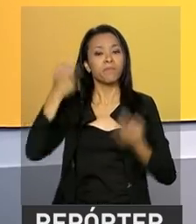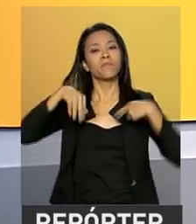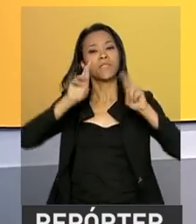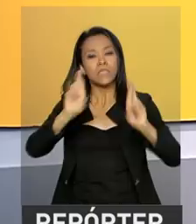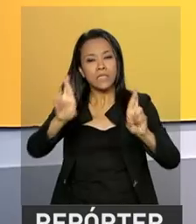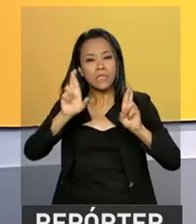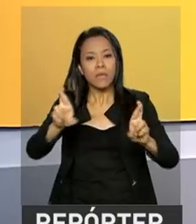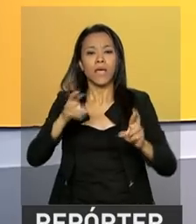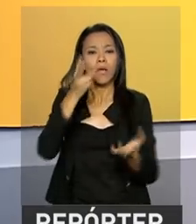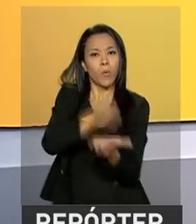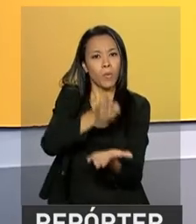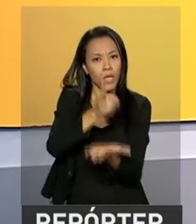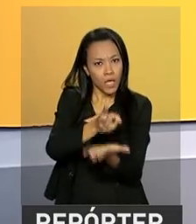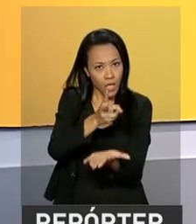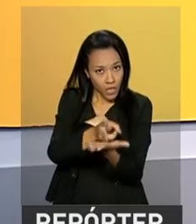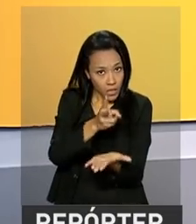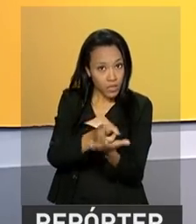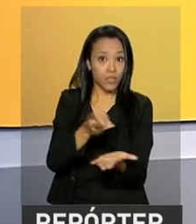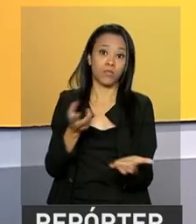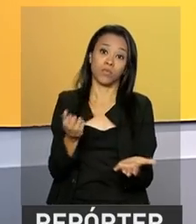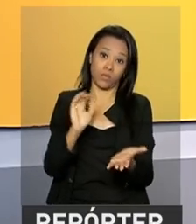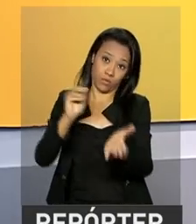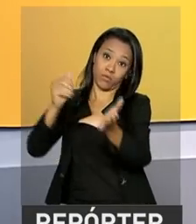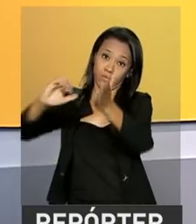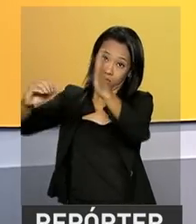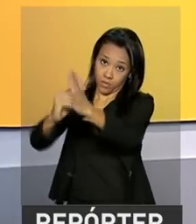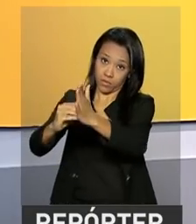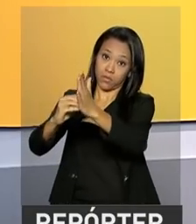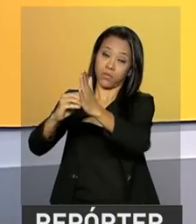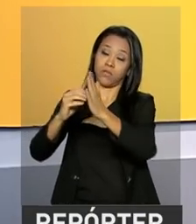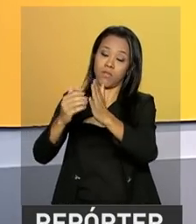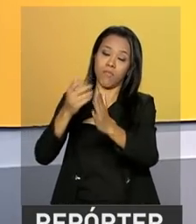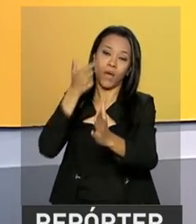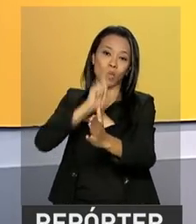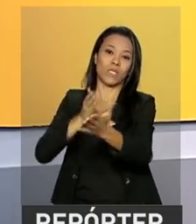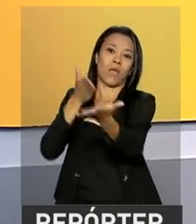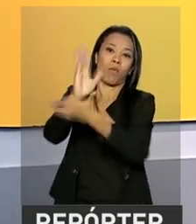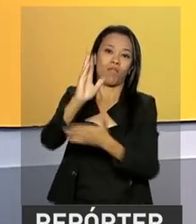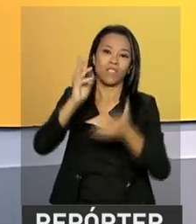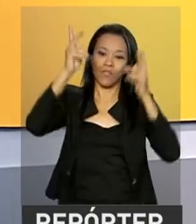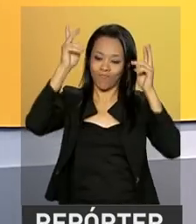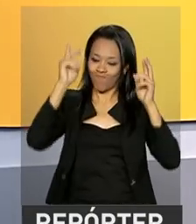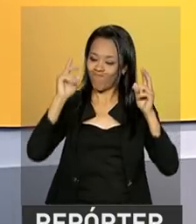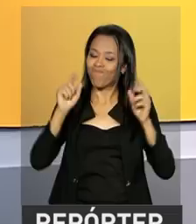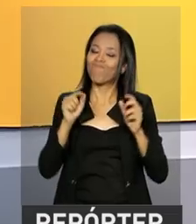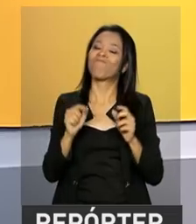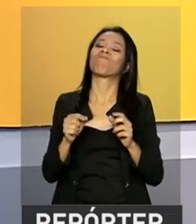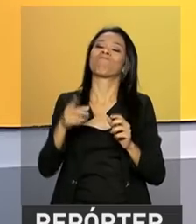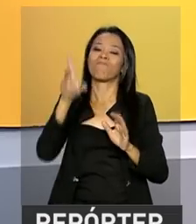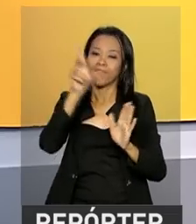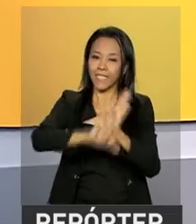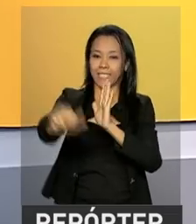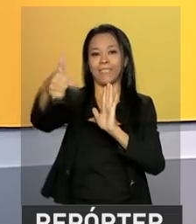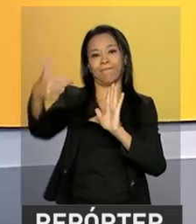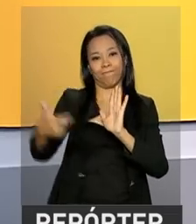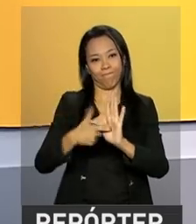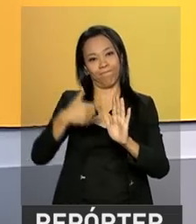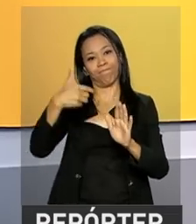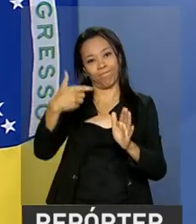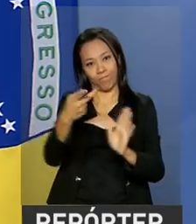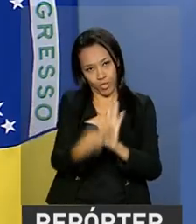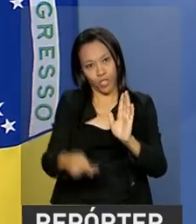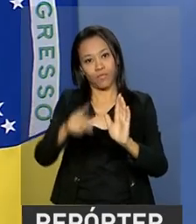o mesmo engajamento do senado federal para aprovação definitiva da reforma trabalhista